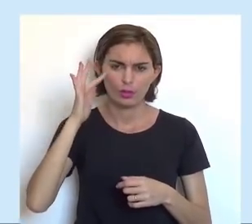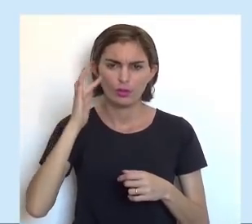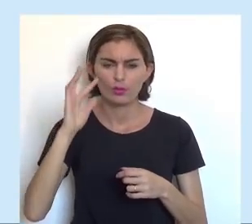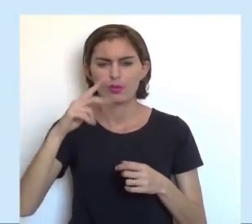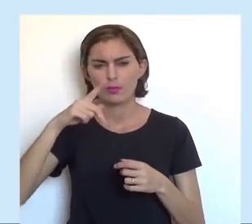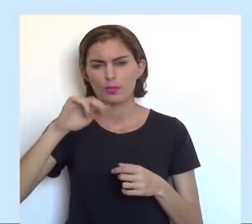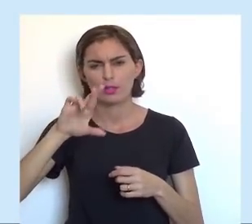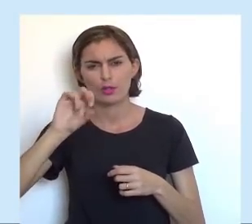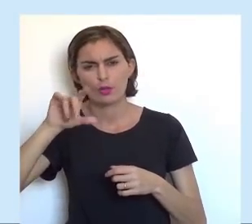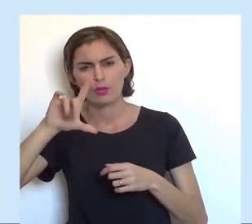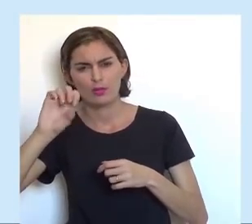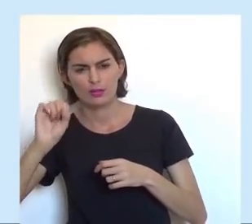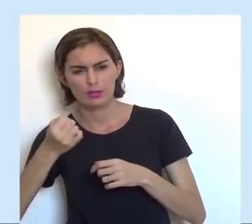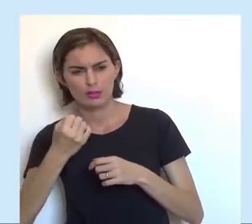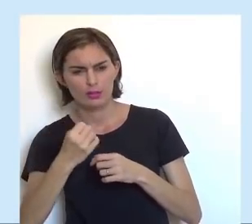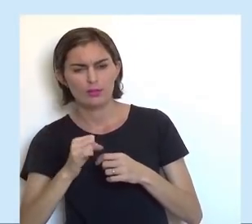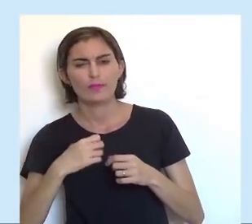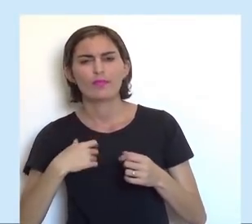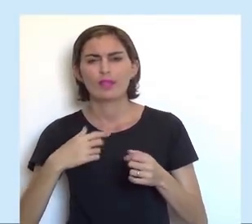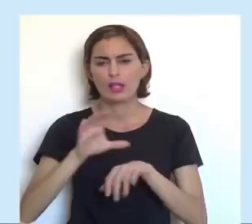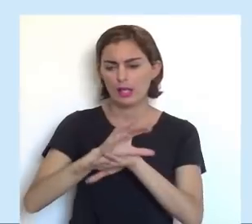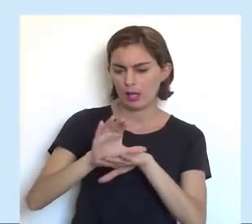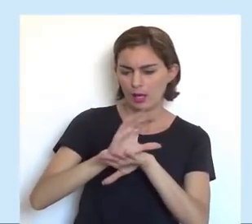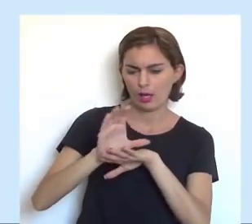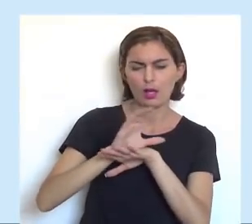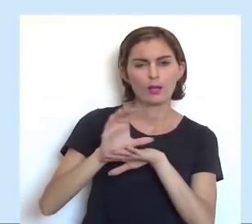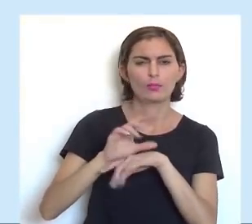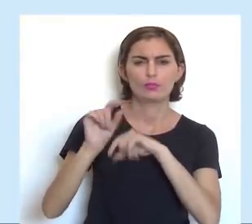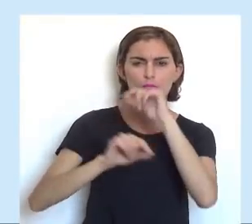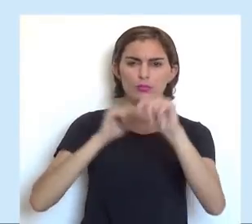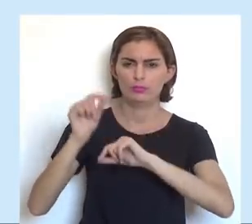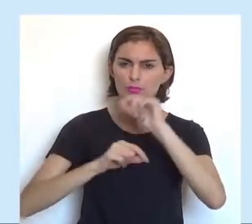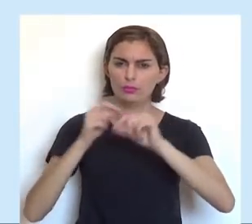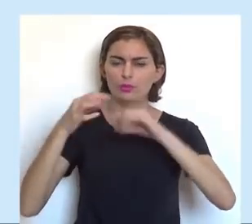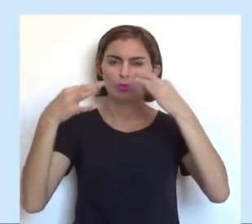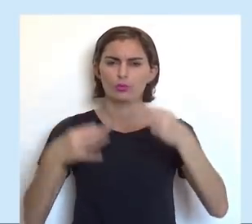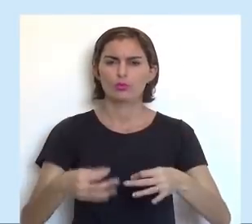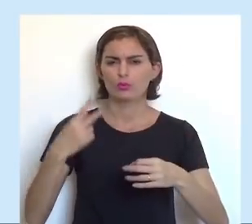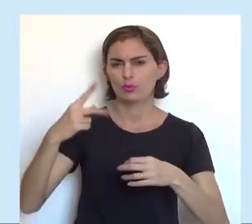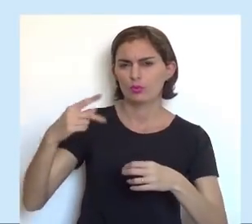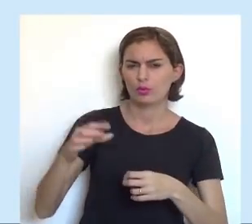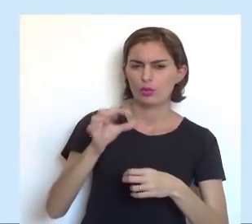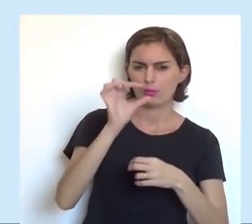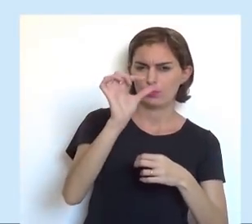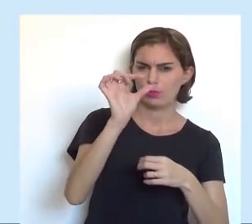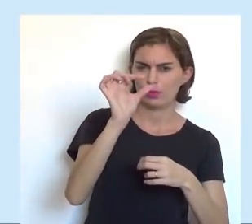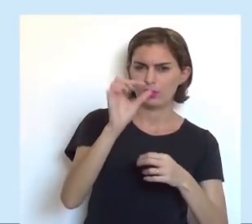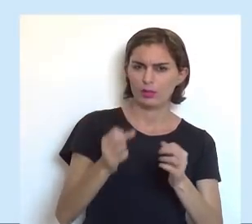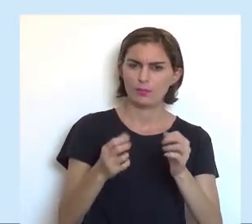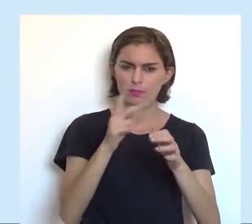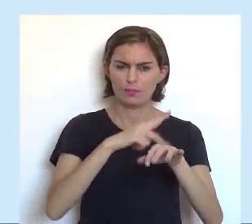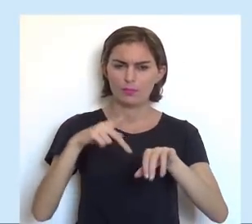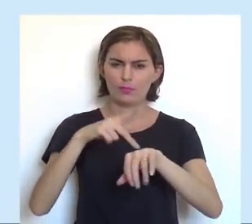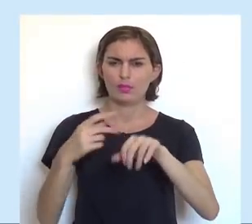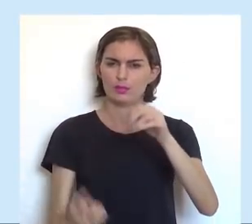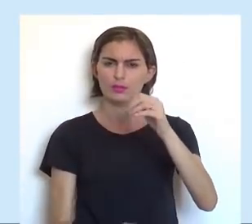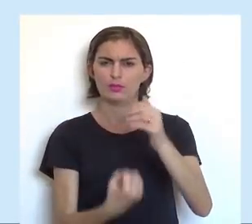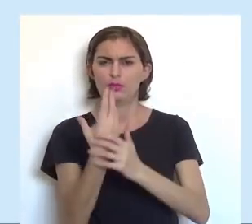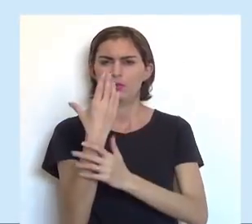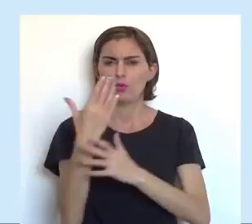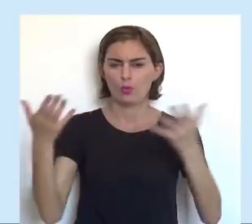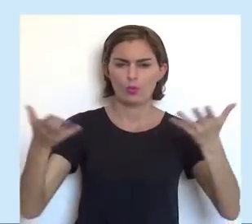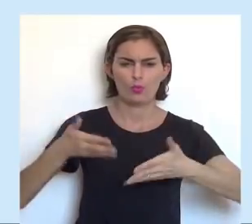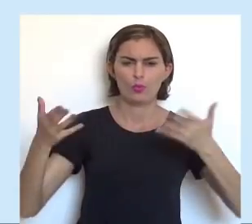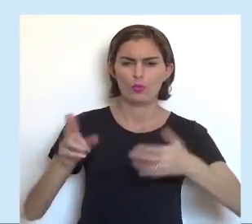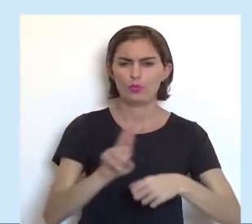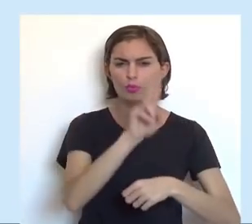essa pirólise, ela produz crédito de carbono, que é justamente aquela moeda que os países criaram,